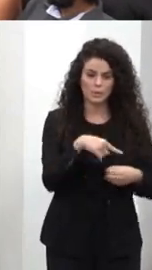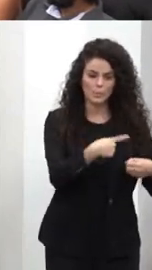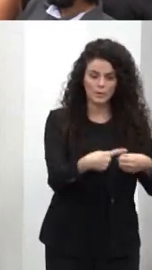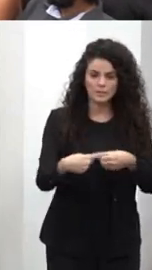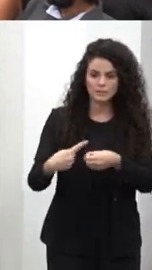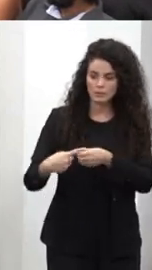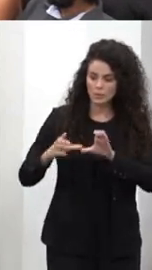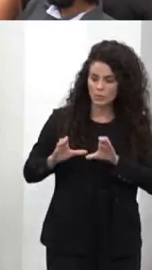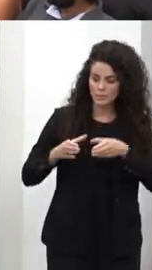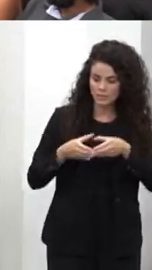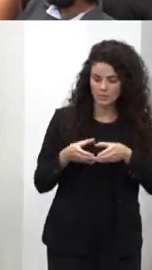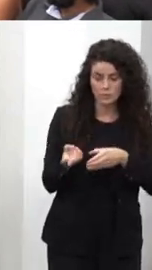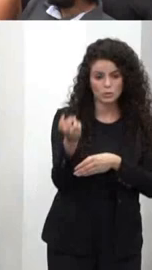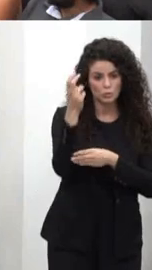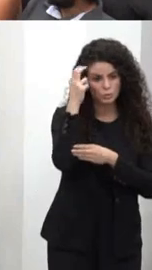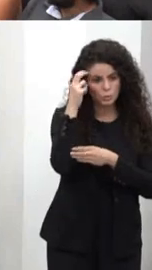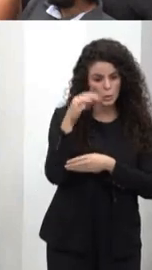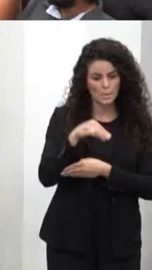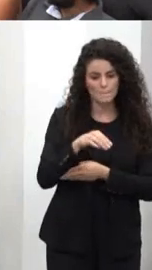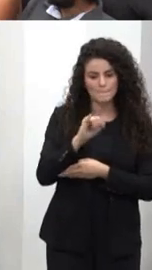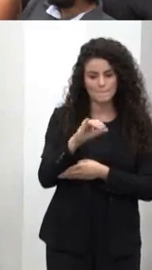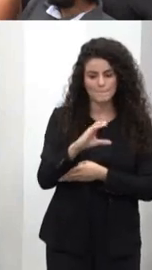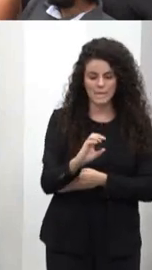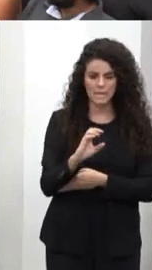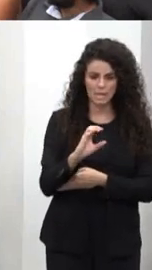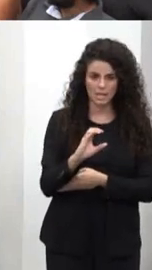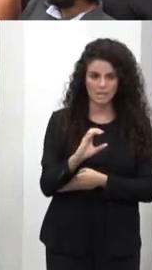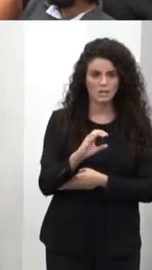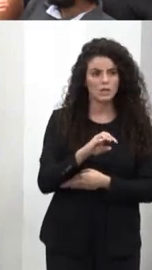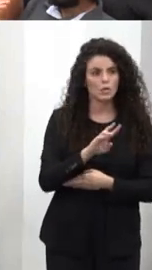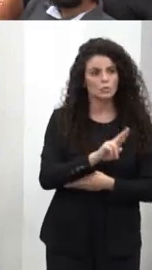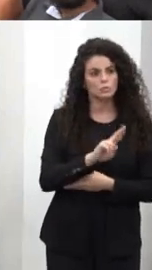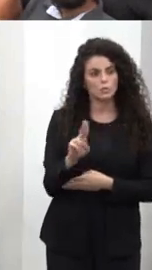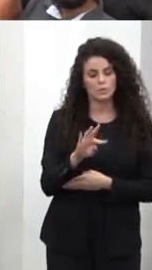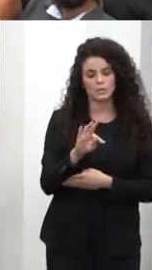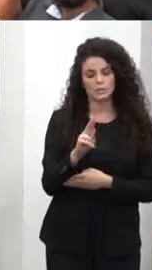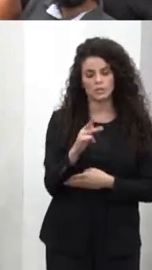comitês de cultura do ministério da cultura Tiago Rocha